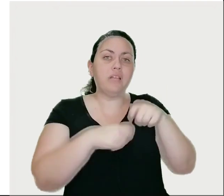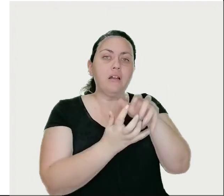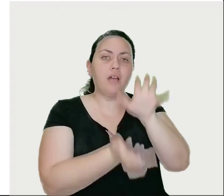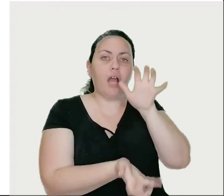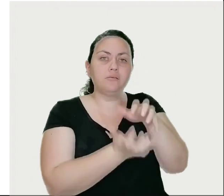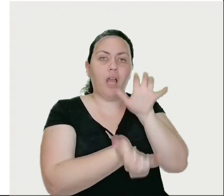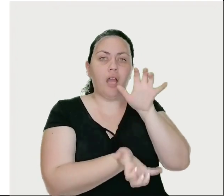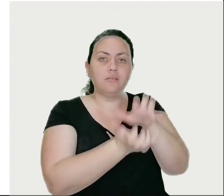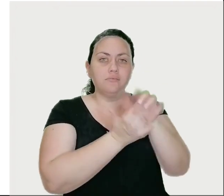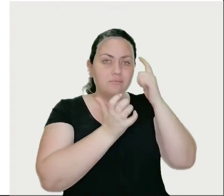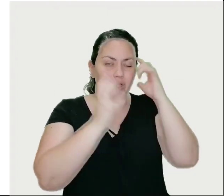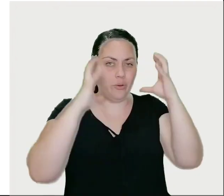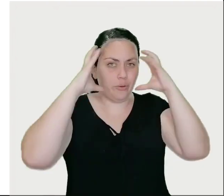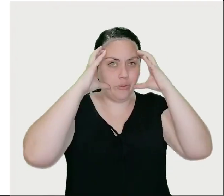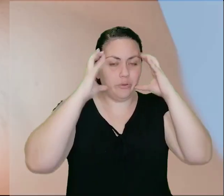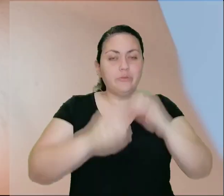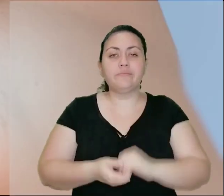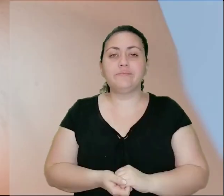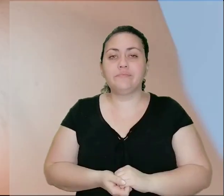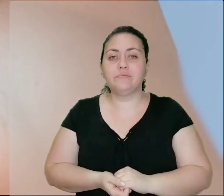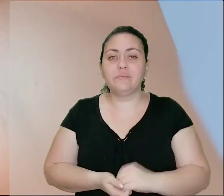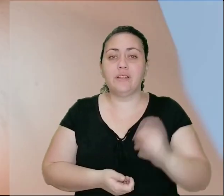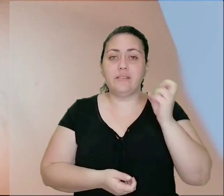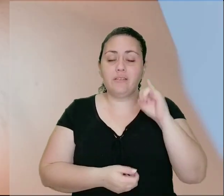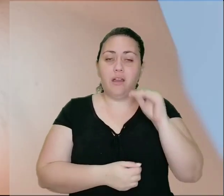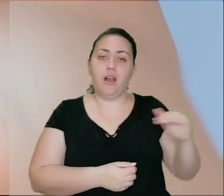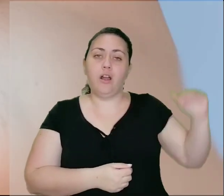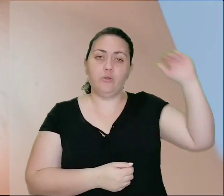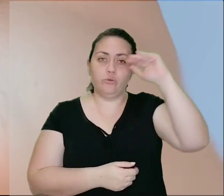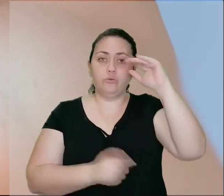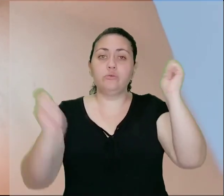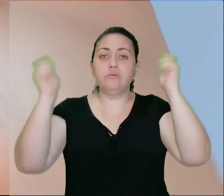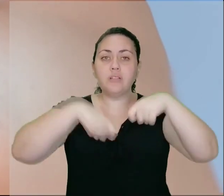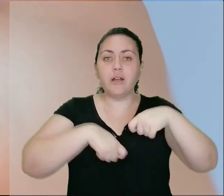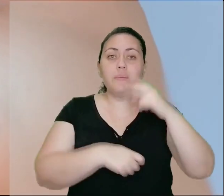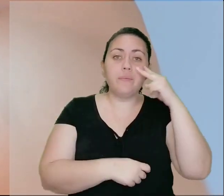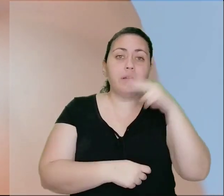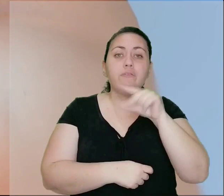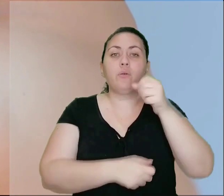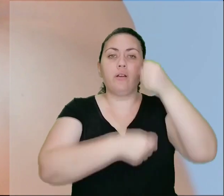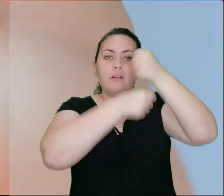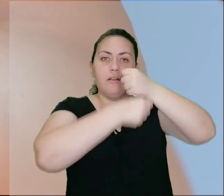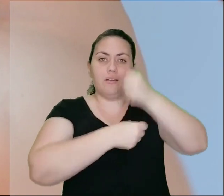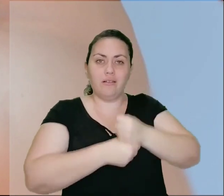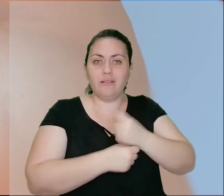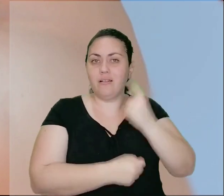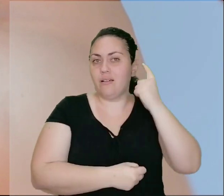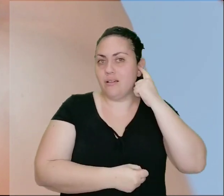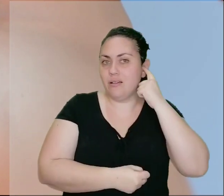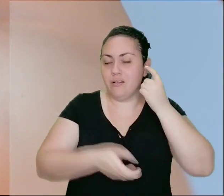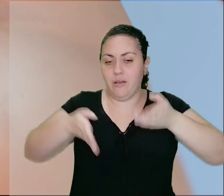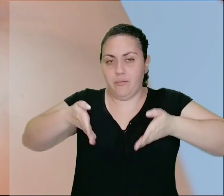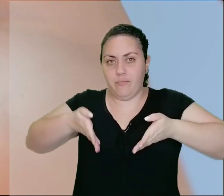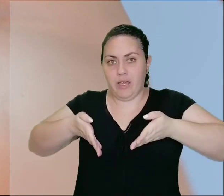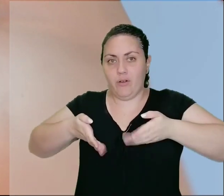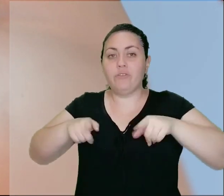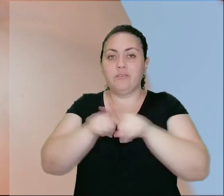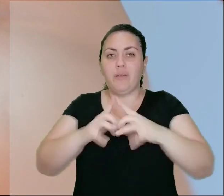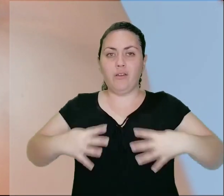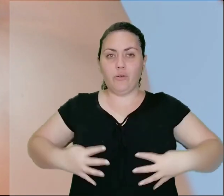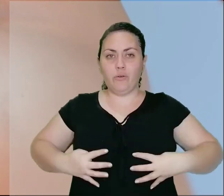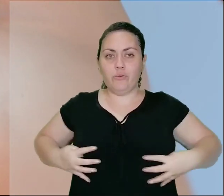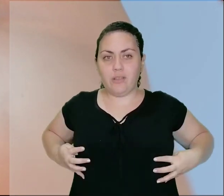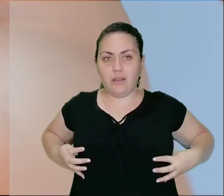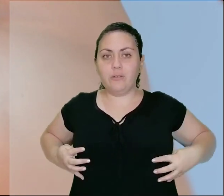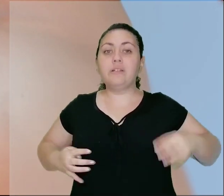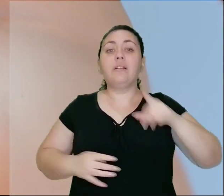de movimento do crânio. Em um adulto, observa-se no interior das vértebras, do externo, da pelve e das